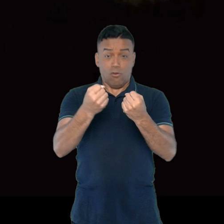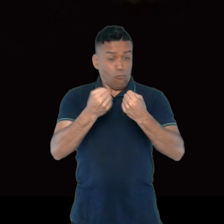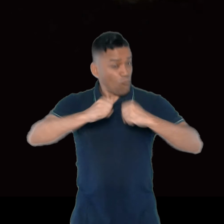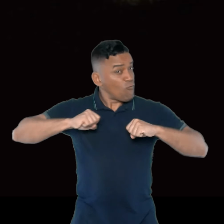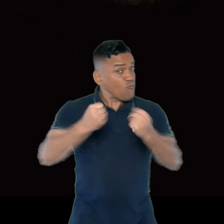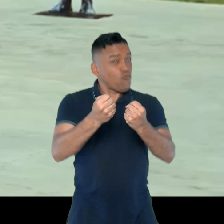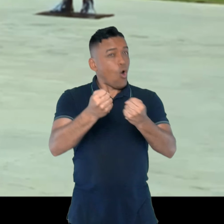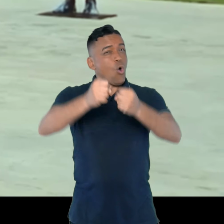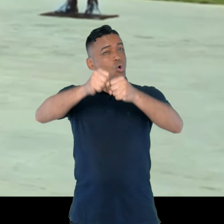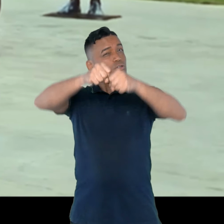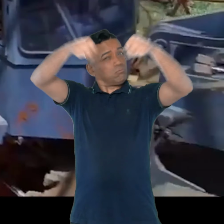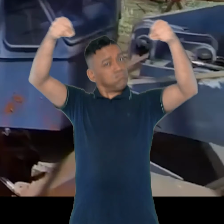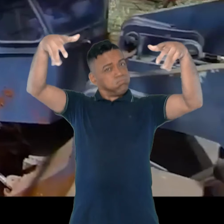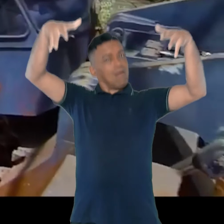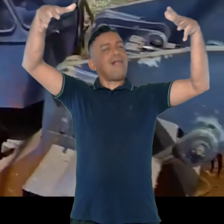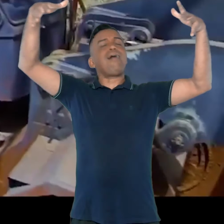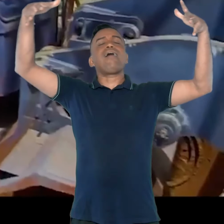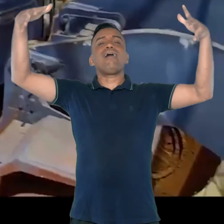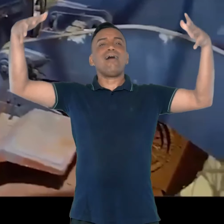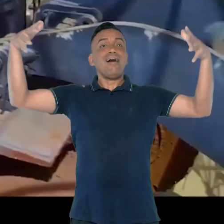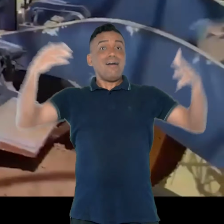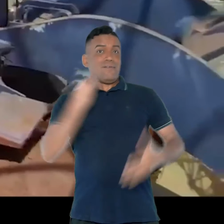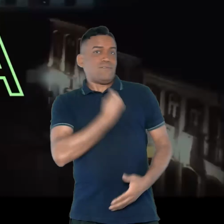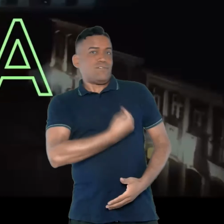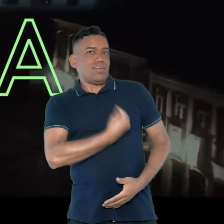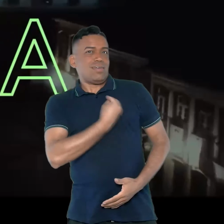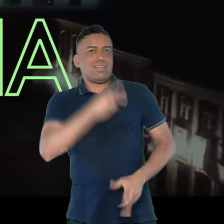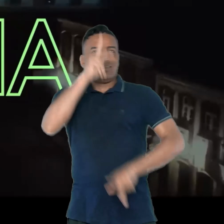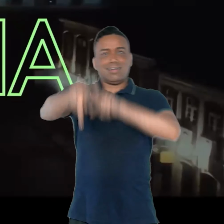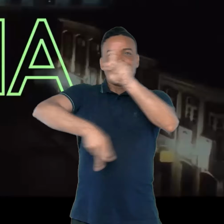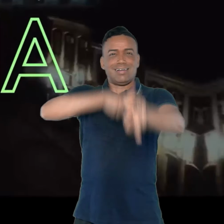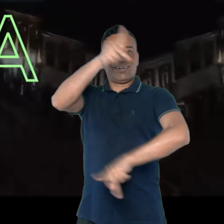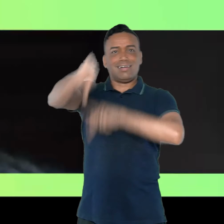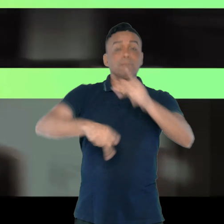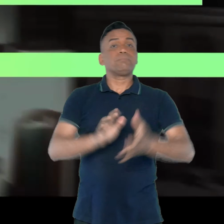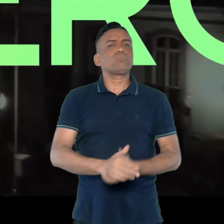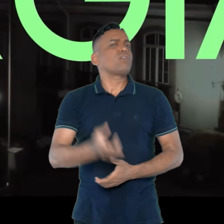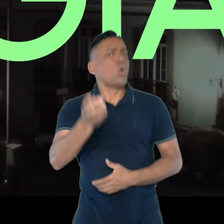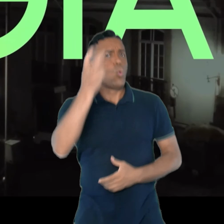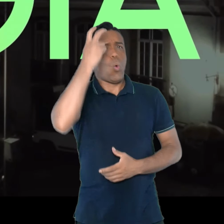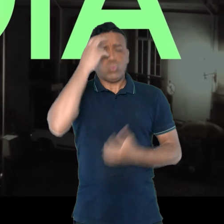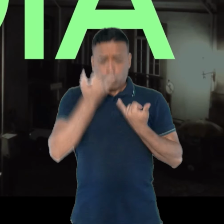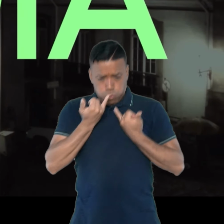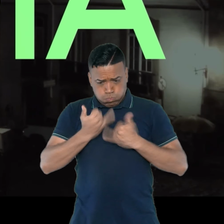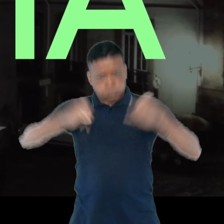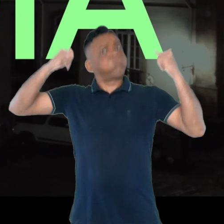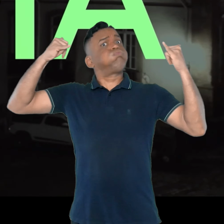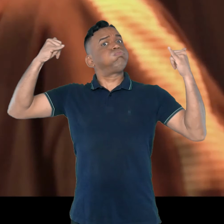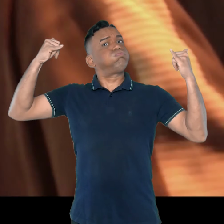força que ilumina a vida das pessoas. A cultura é uma